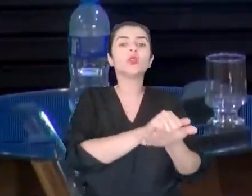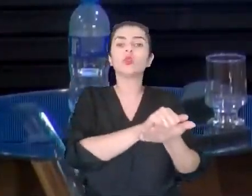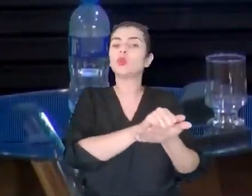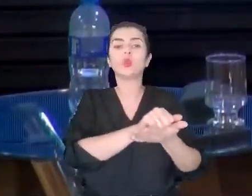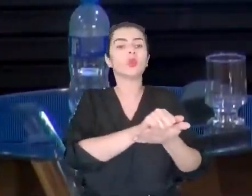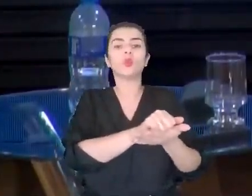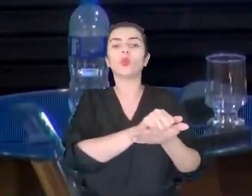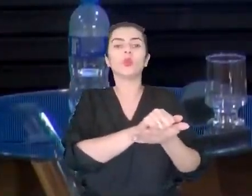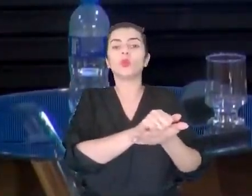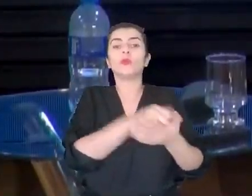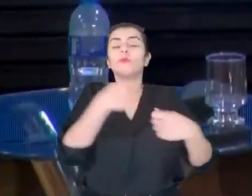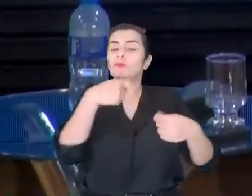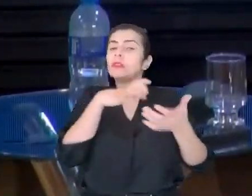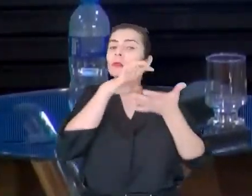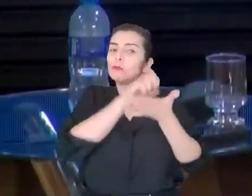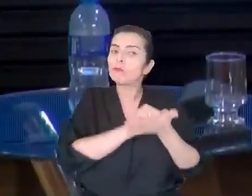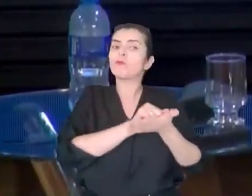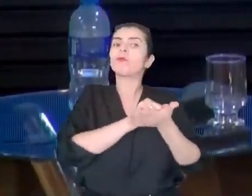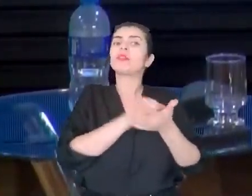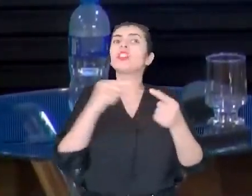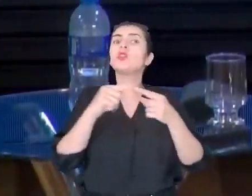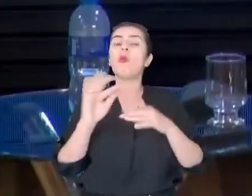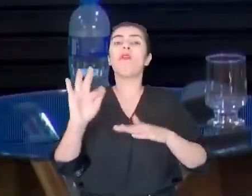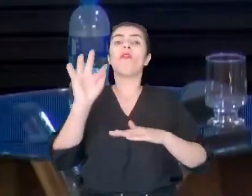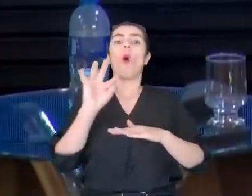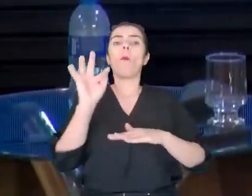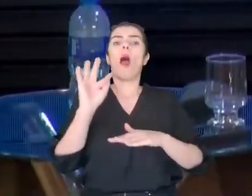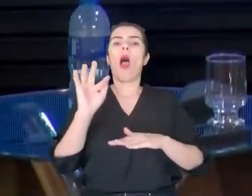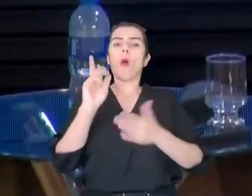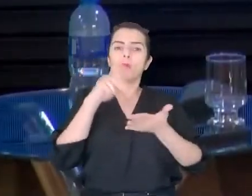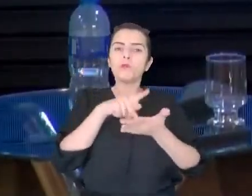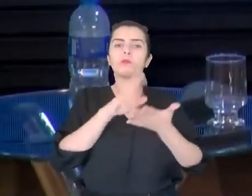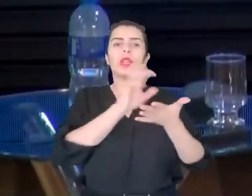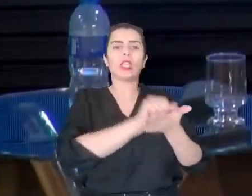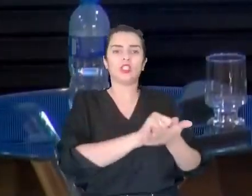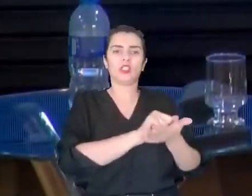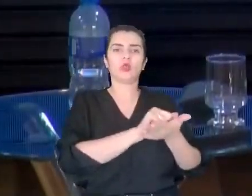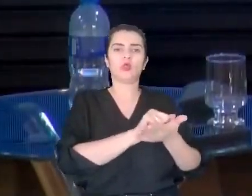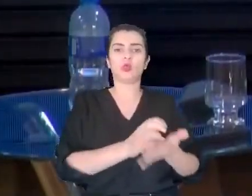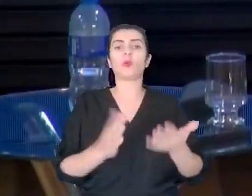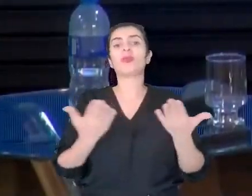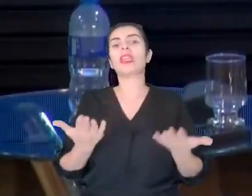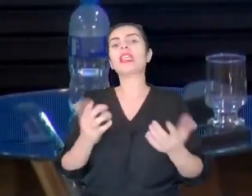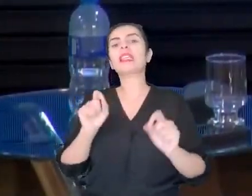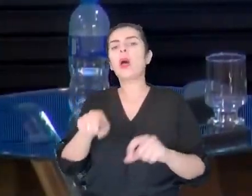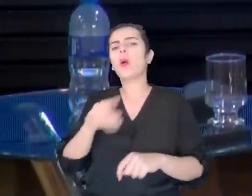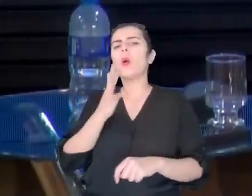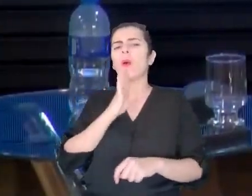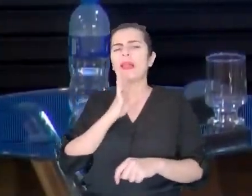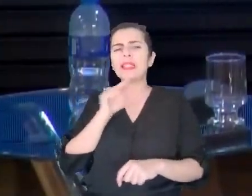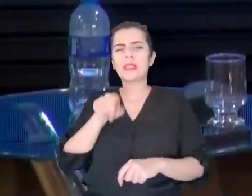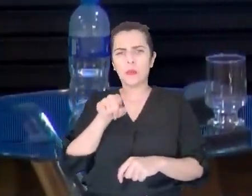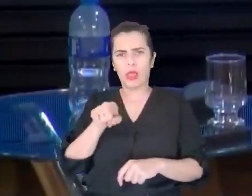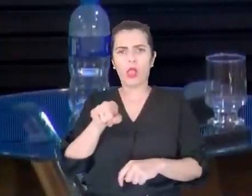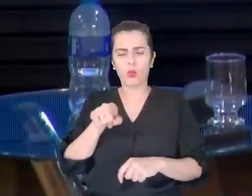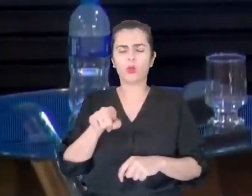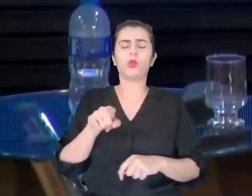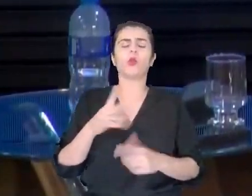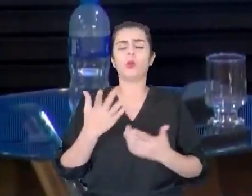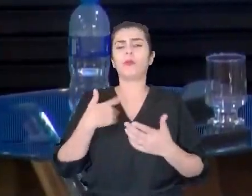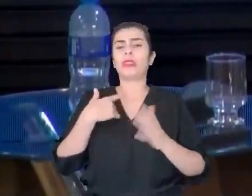forma, formalmente, né, registrado. Né? Então, a ideia é pegar esse conhecimento, né, gerar